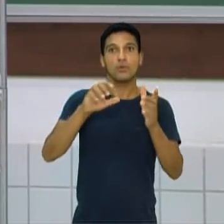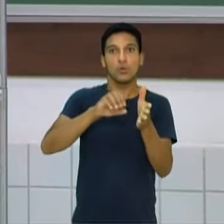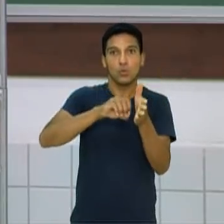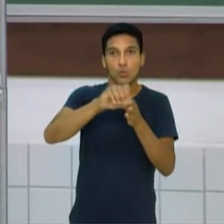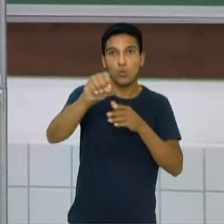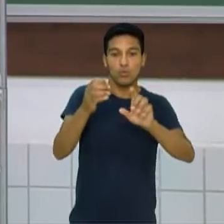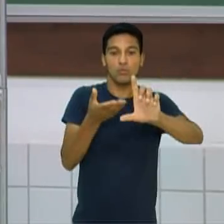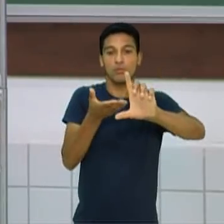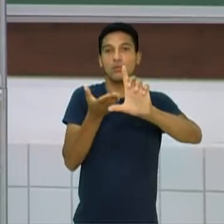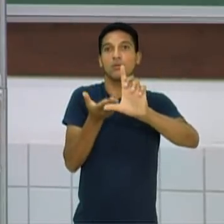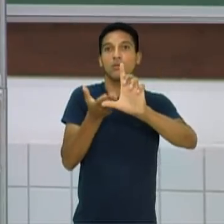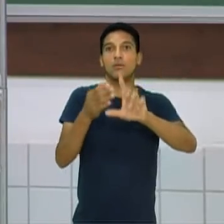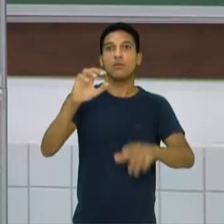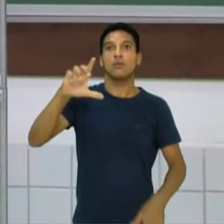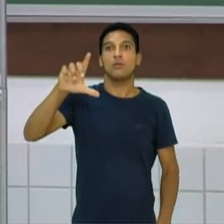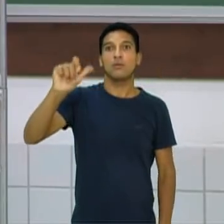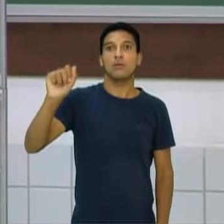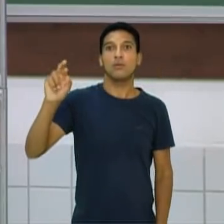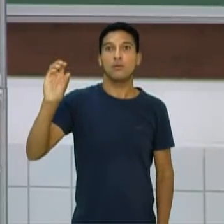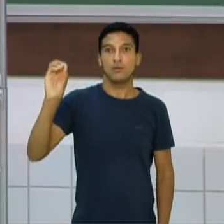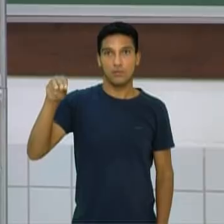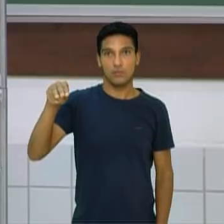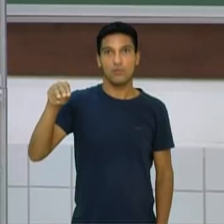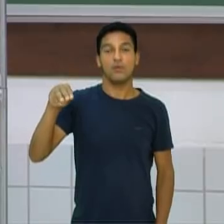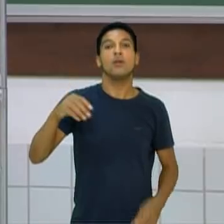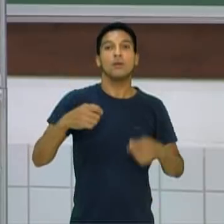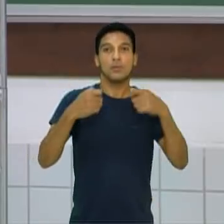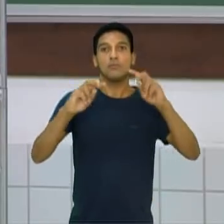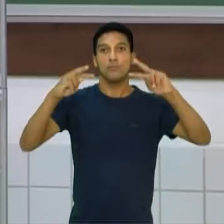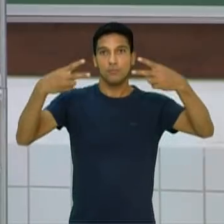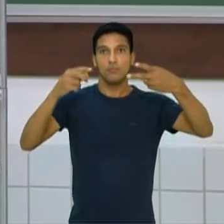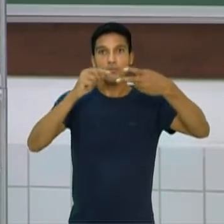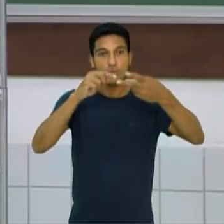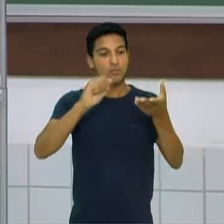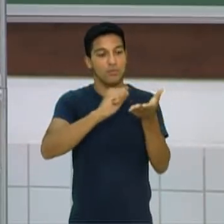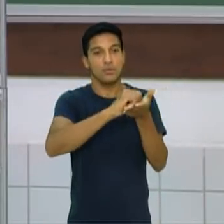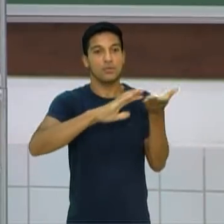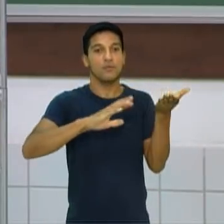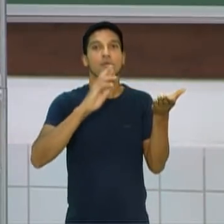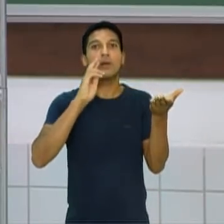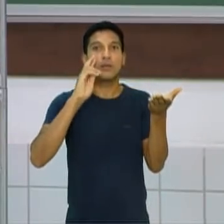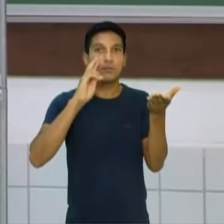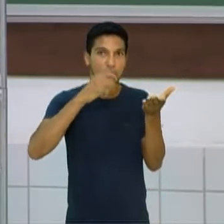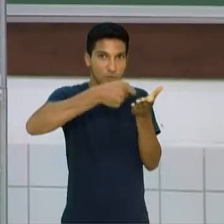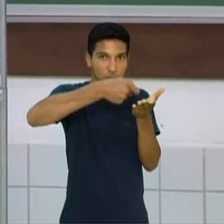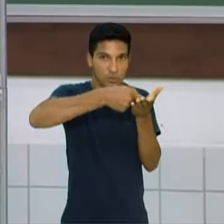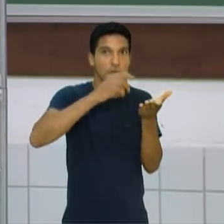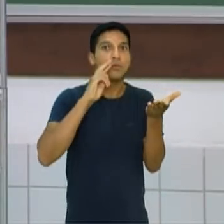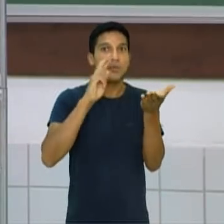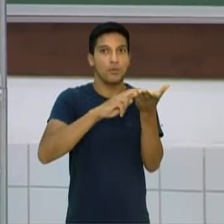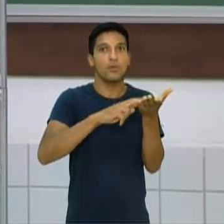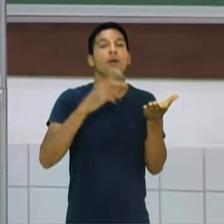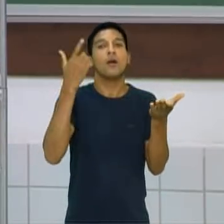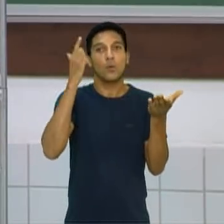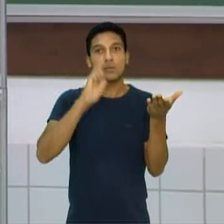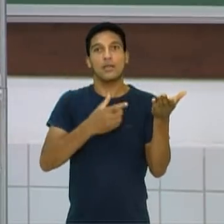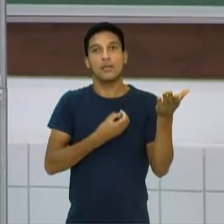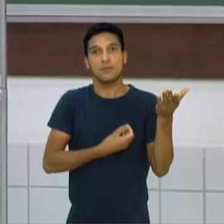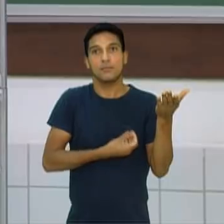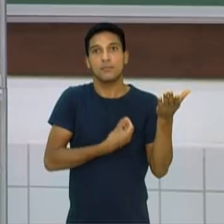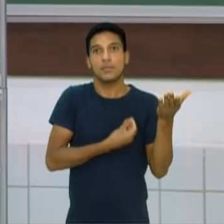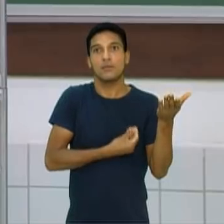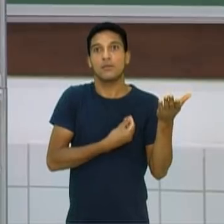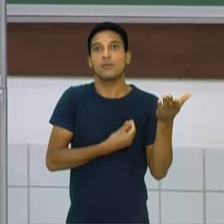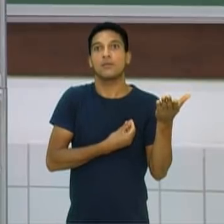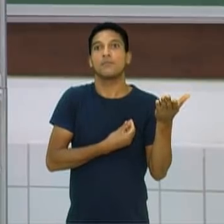Classroom, não esqueça, faça a atividade obrigatória dessa aula para garantir a sua presença na nossa aula de